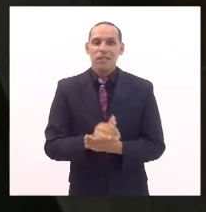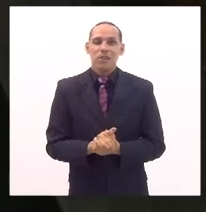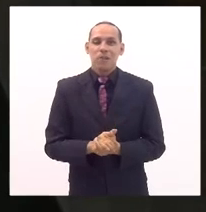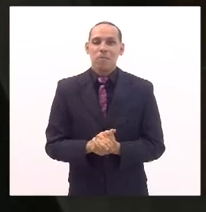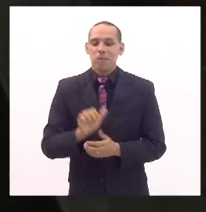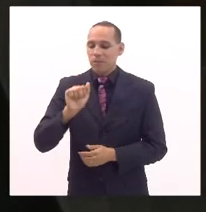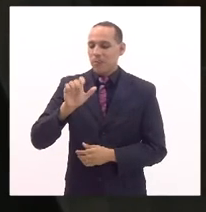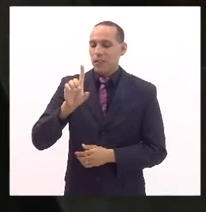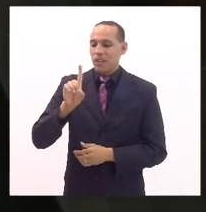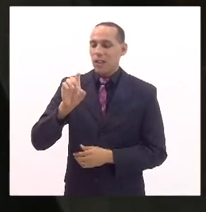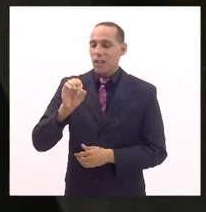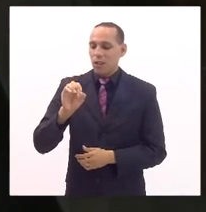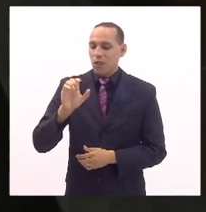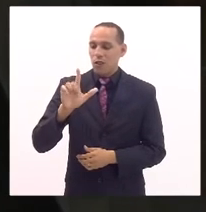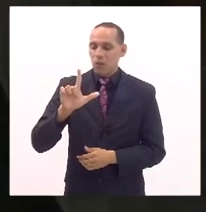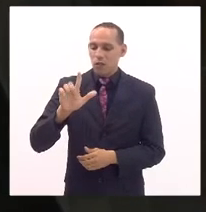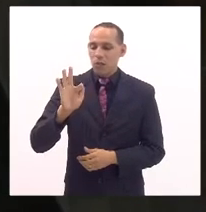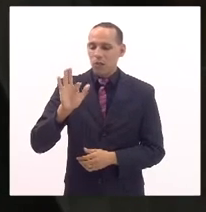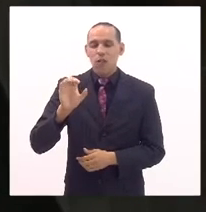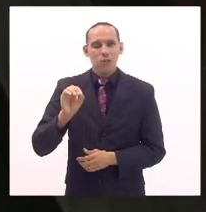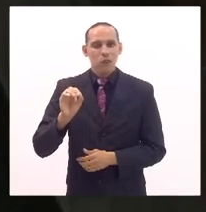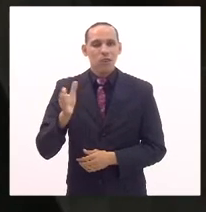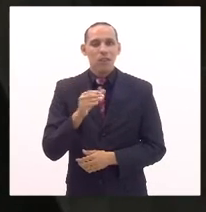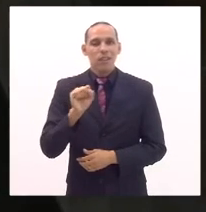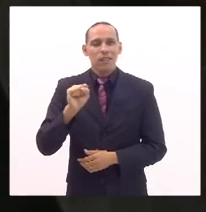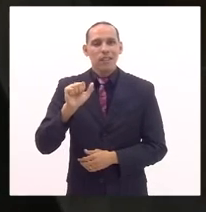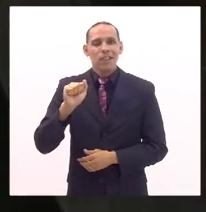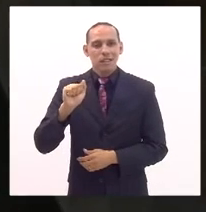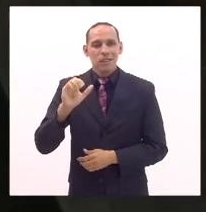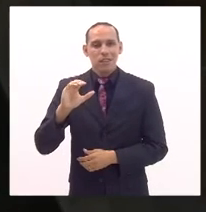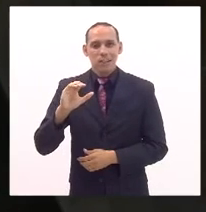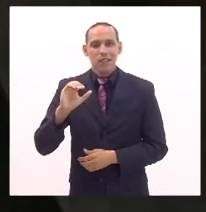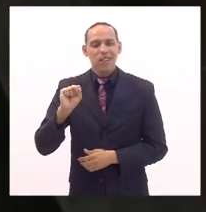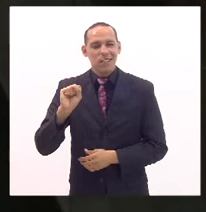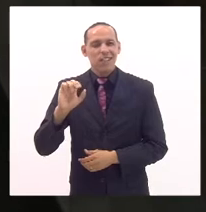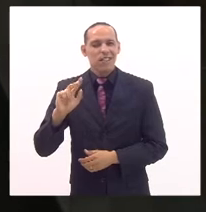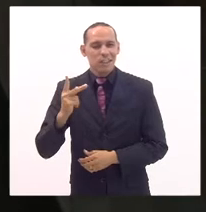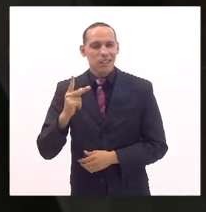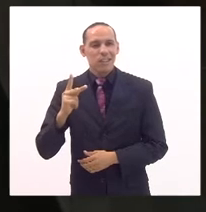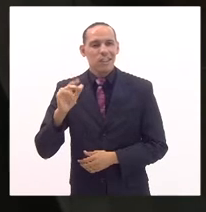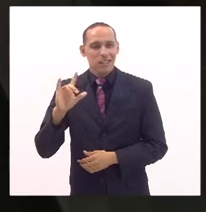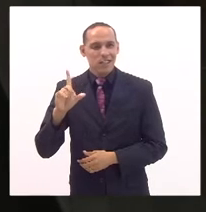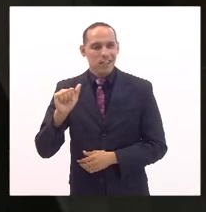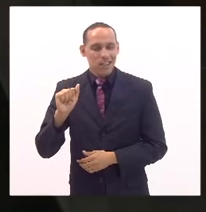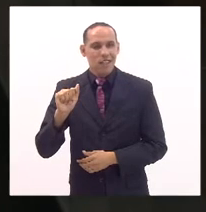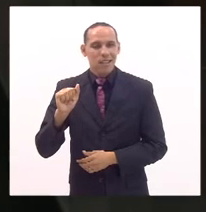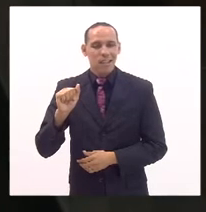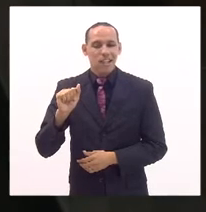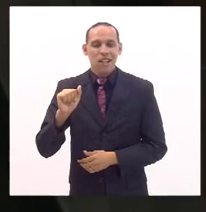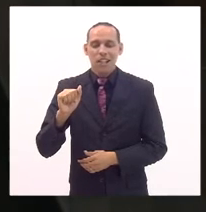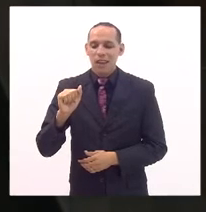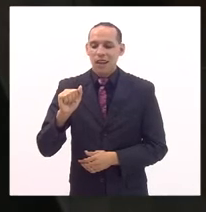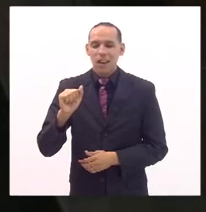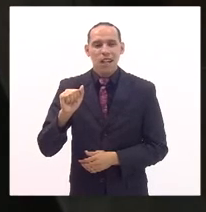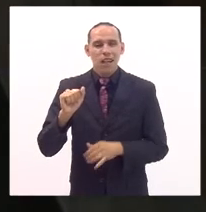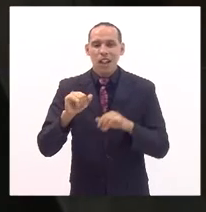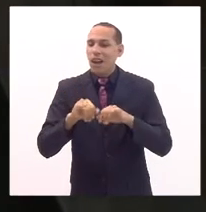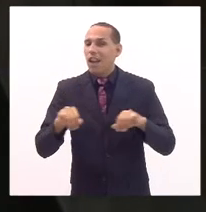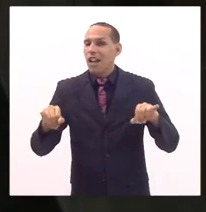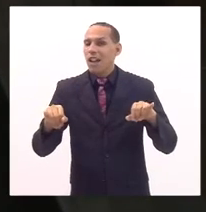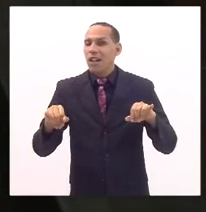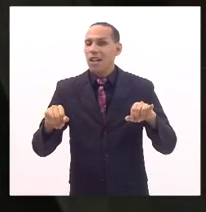o Adolfo sax da chegada não é e anuncia